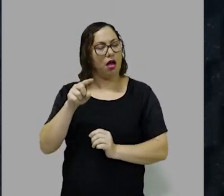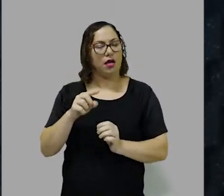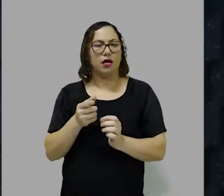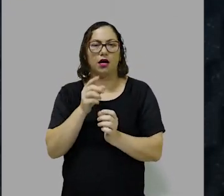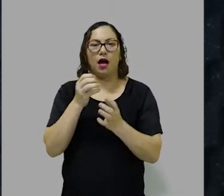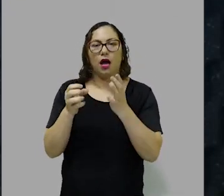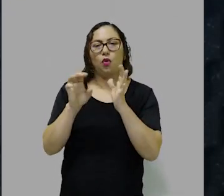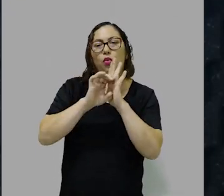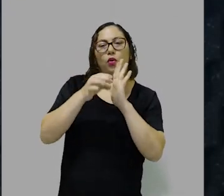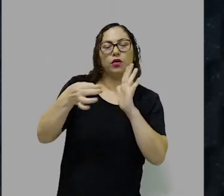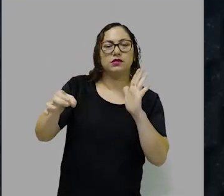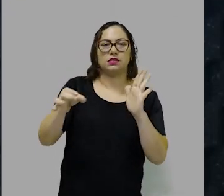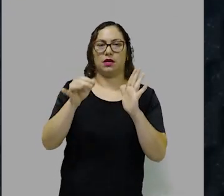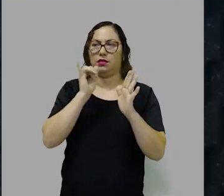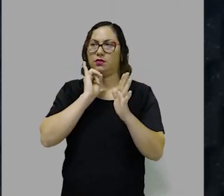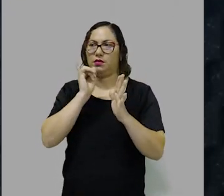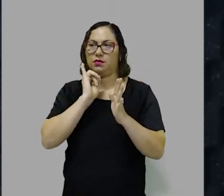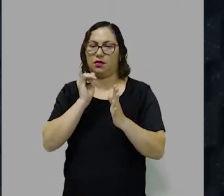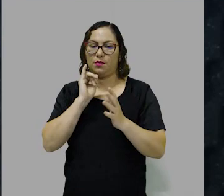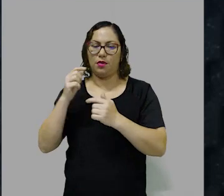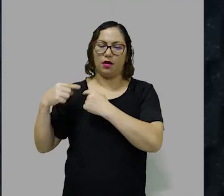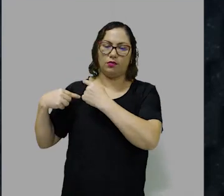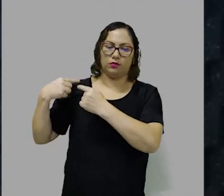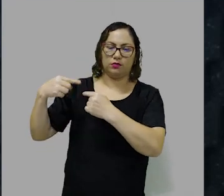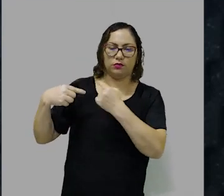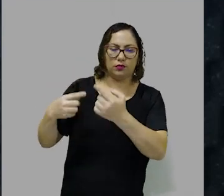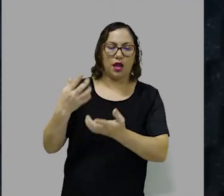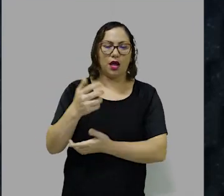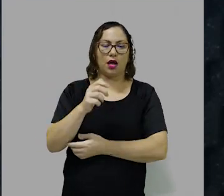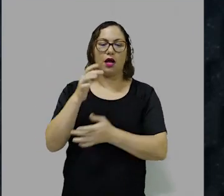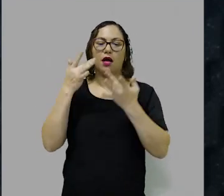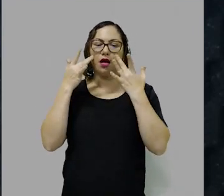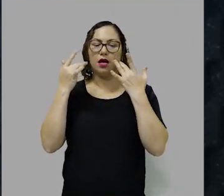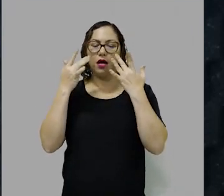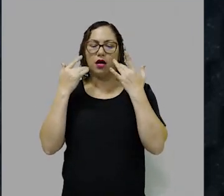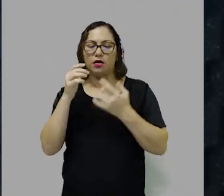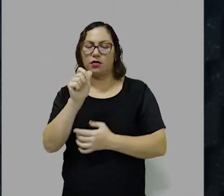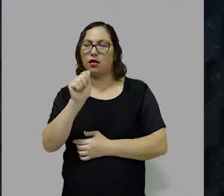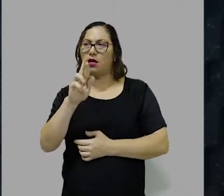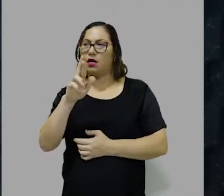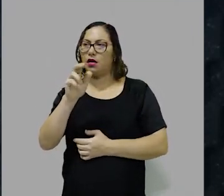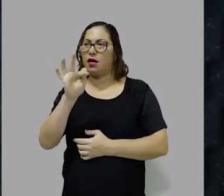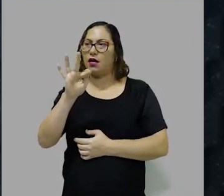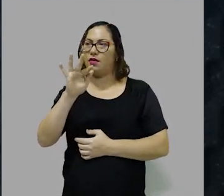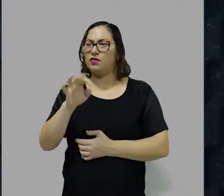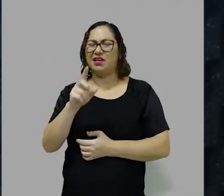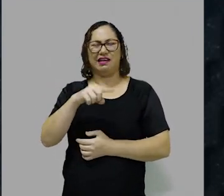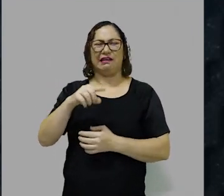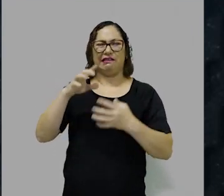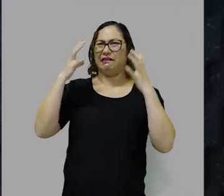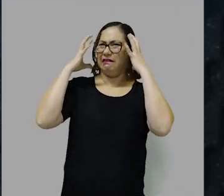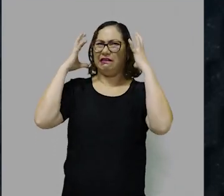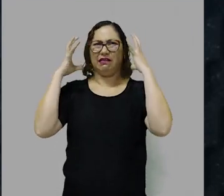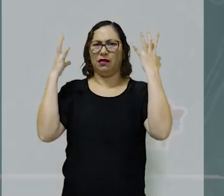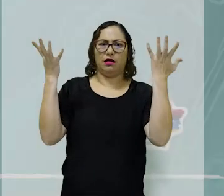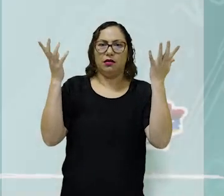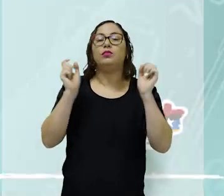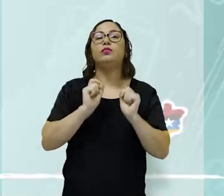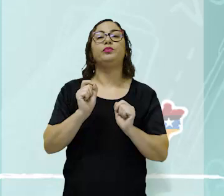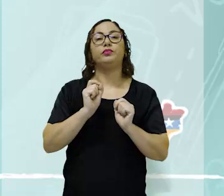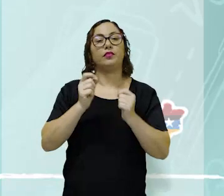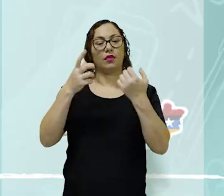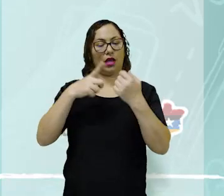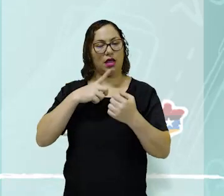que vem de um outro movimento chamado Art and Crafts, que era mais artesanal. O professor está dando um nó na cabeça. Então vamos lá. Eu tenho